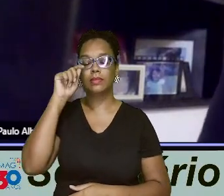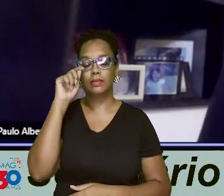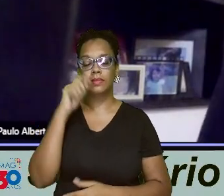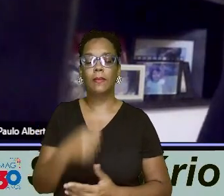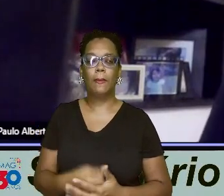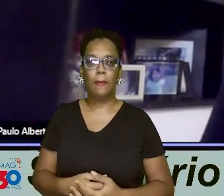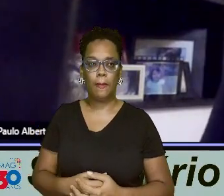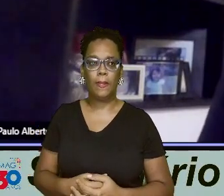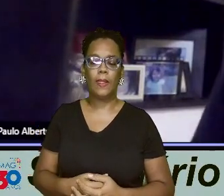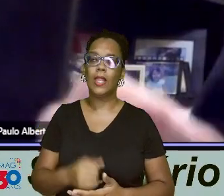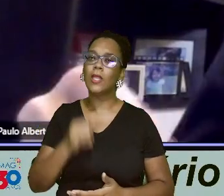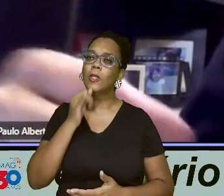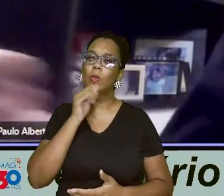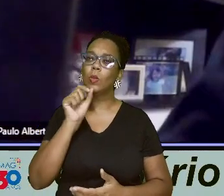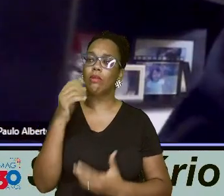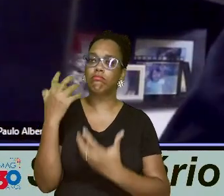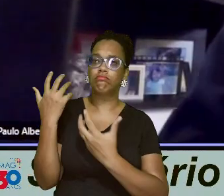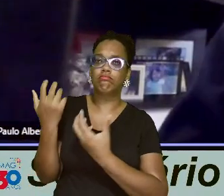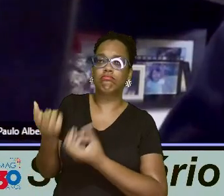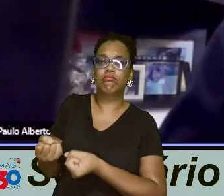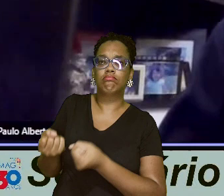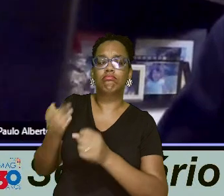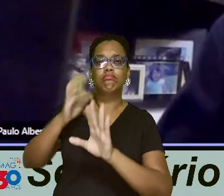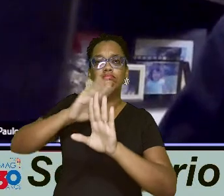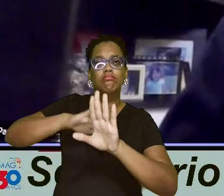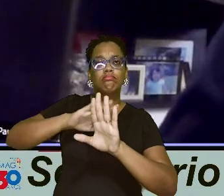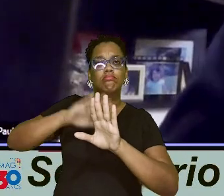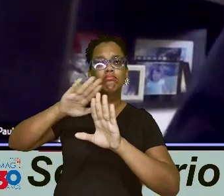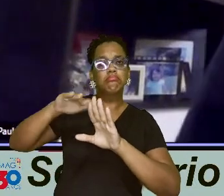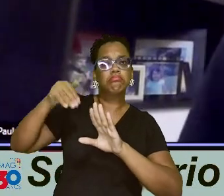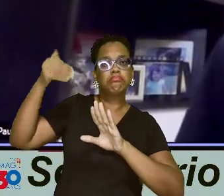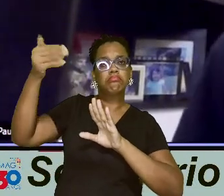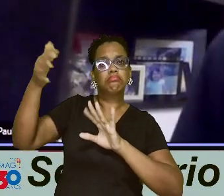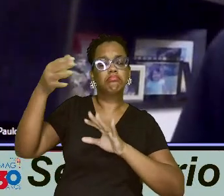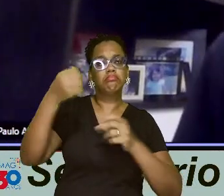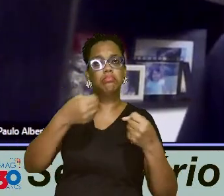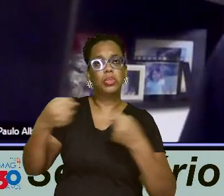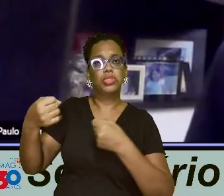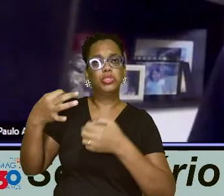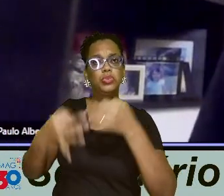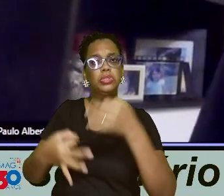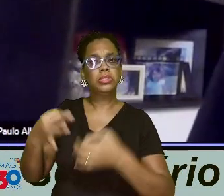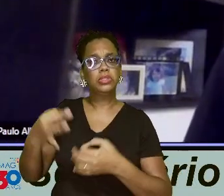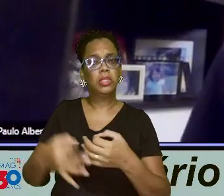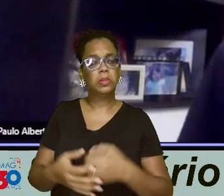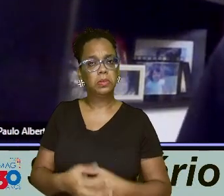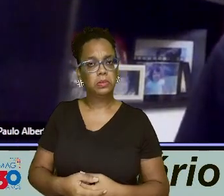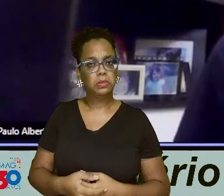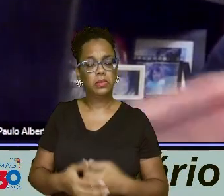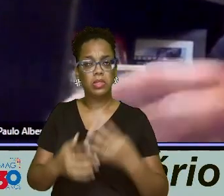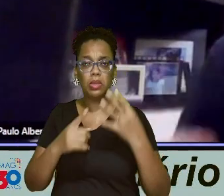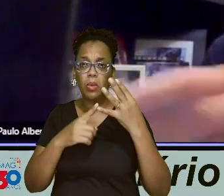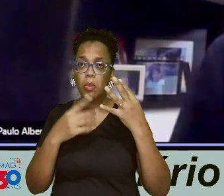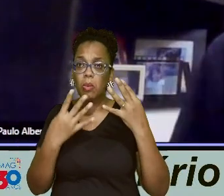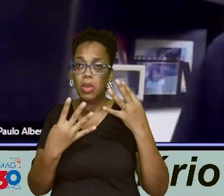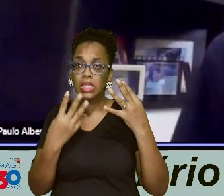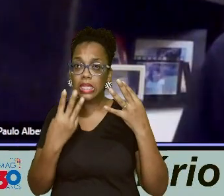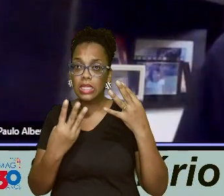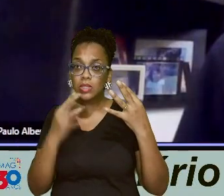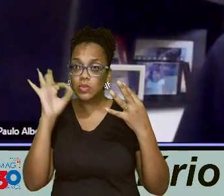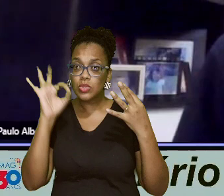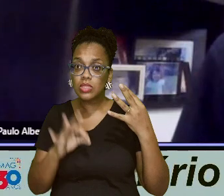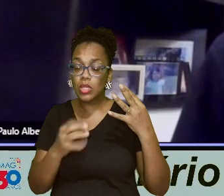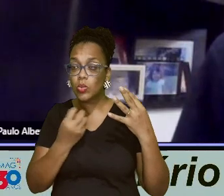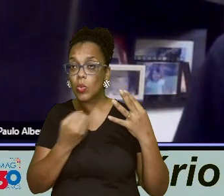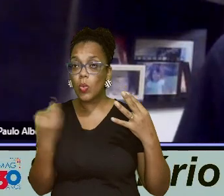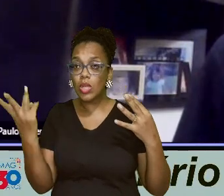como uma aceitação do precedente além das fronteiras do Poder Judiciário. Em 43% dos casos em que houve